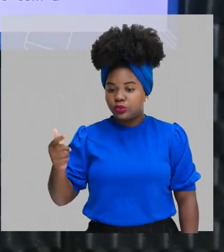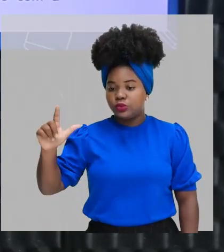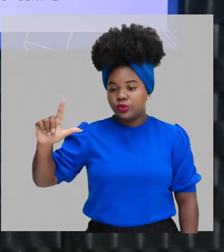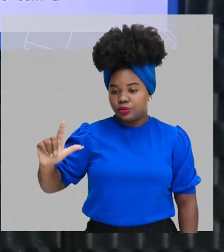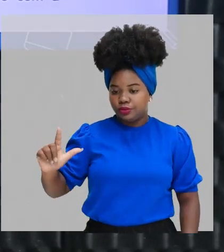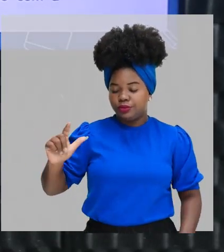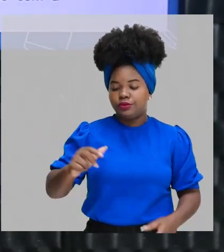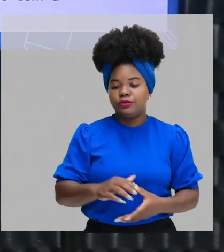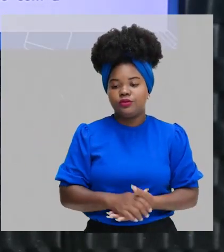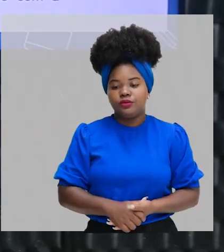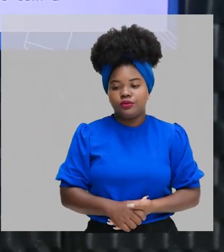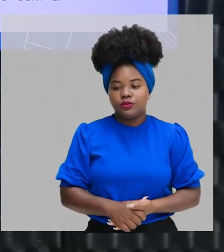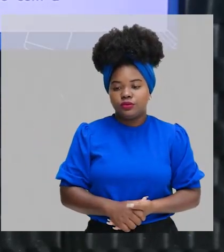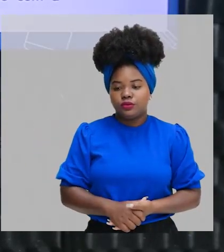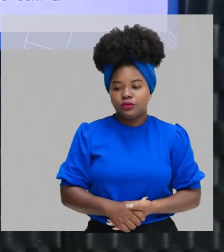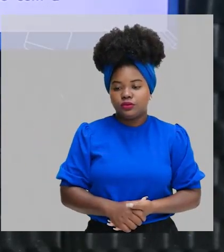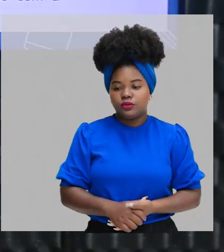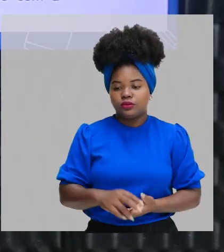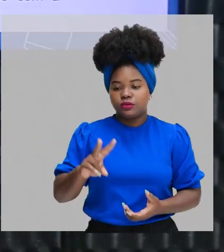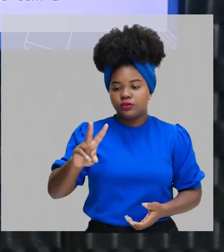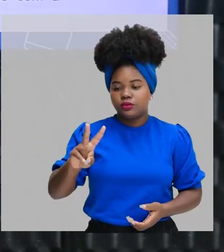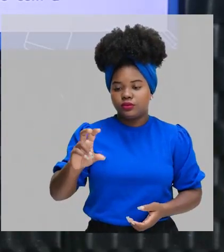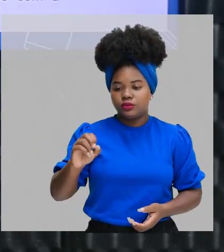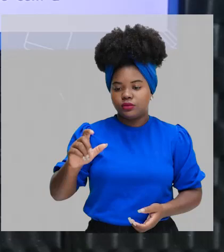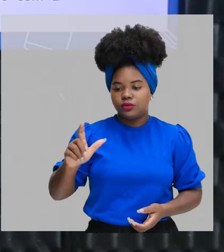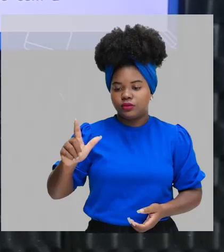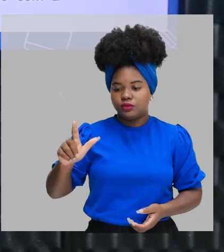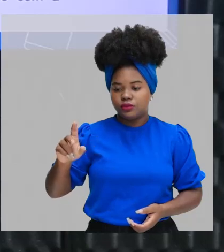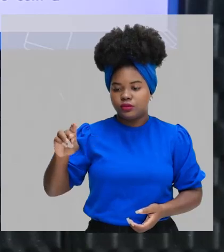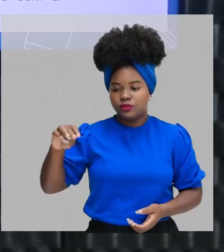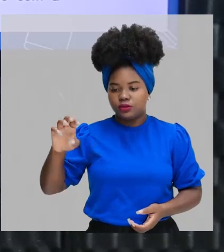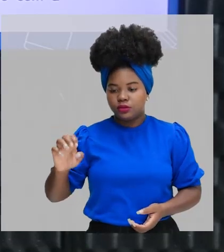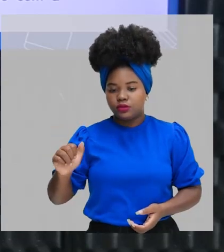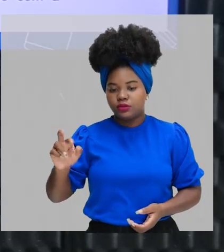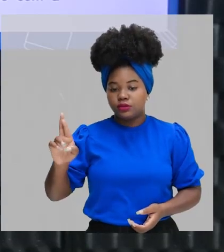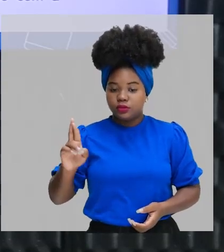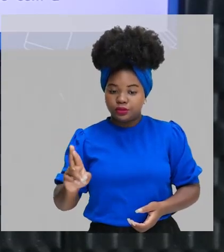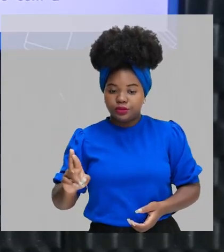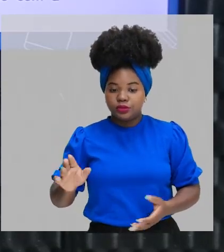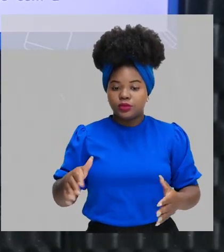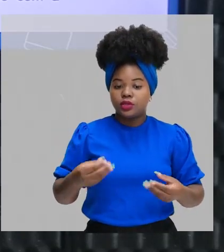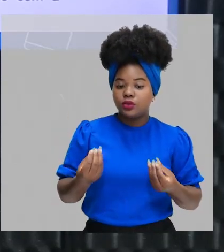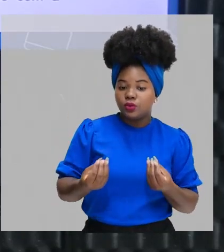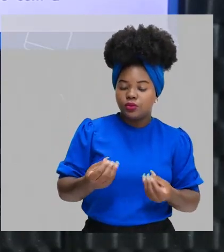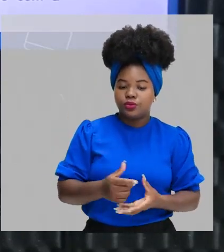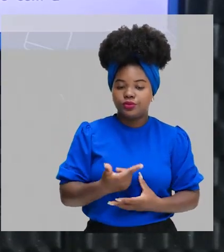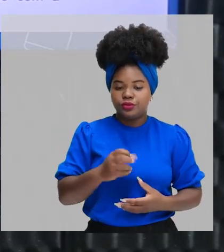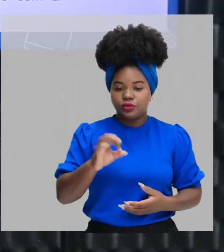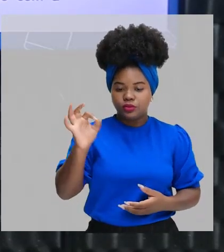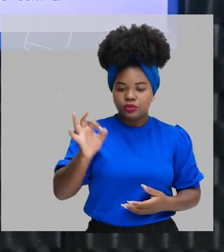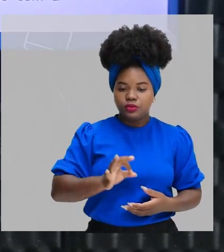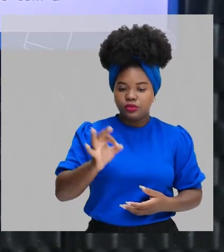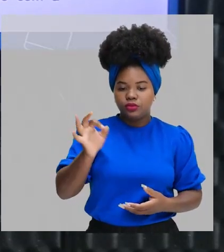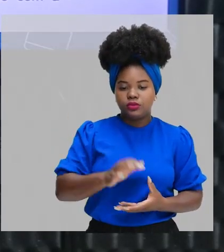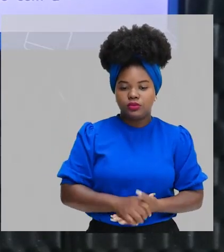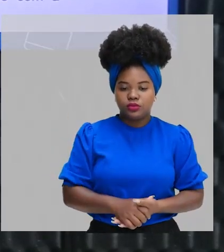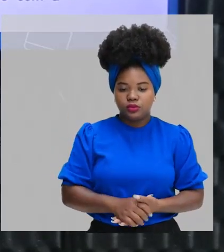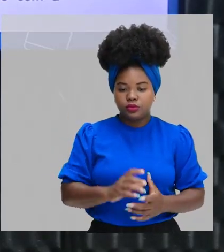certo? Então, o volume de ar será de, olha só, 20% é a porcentagem